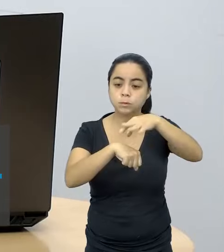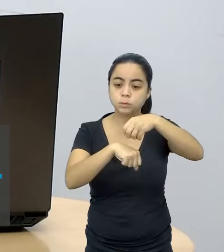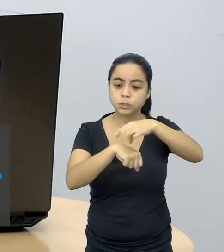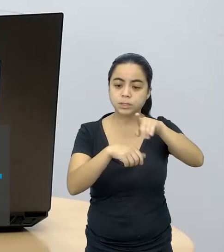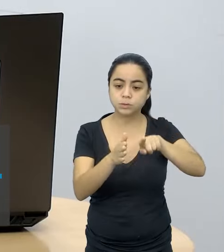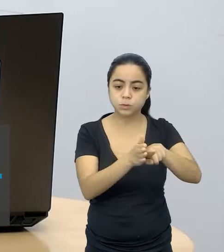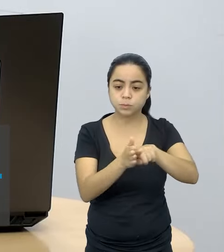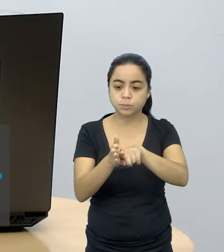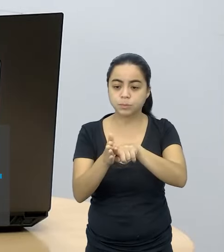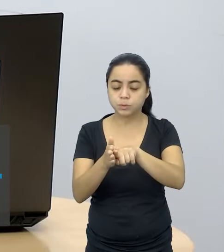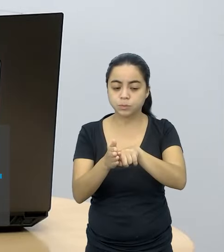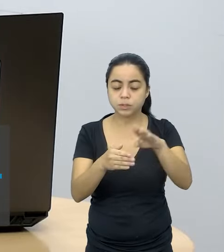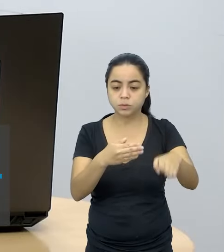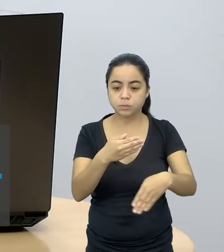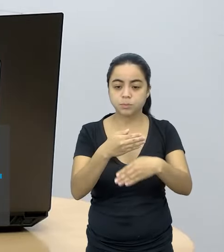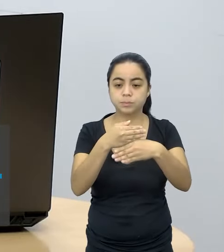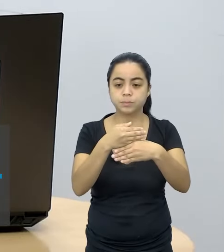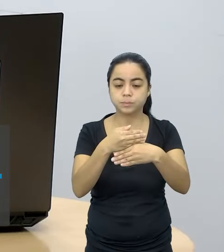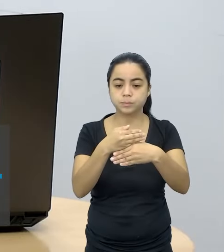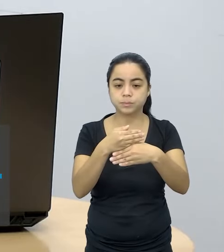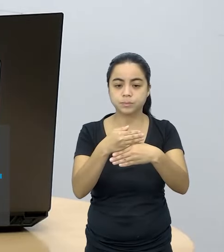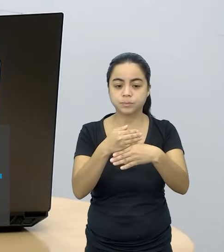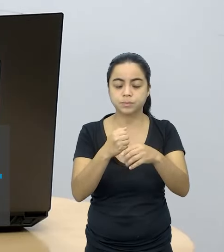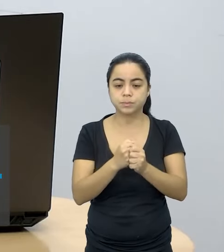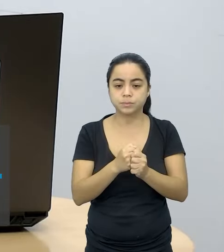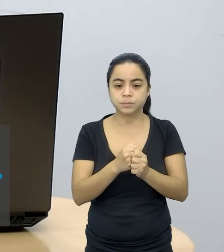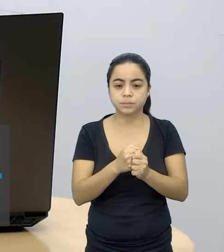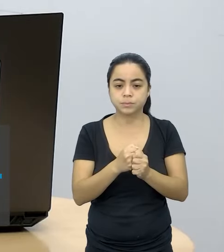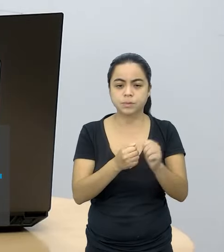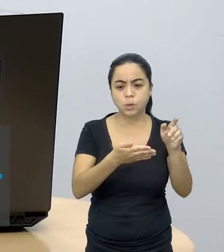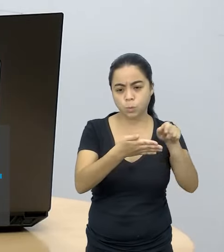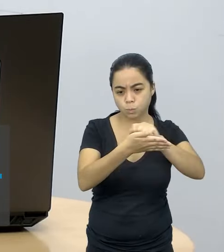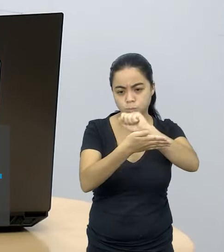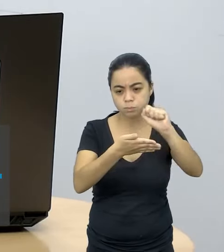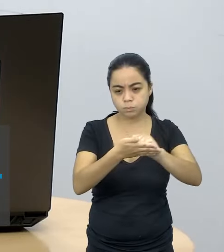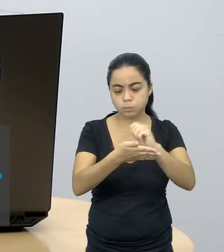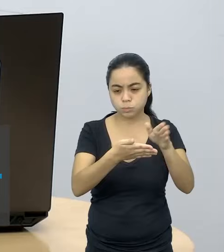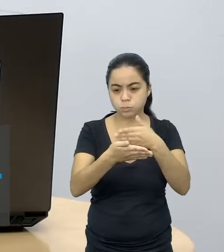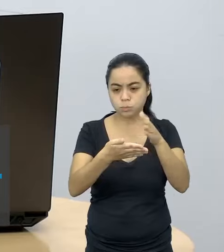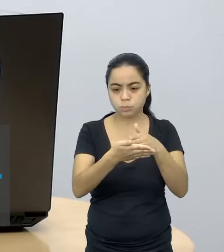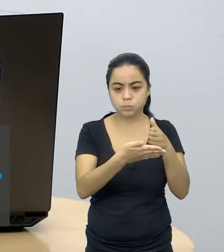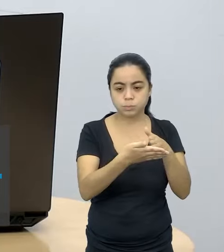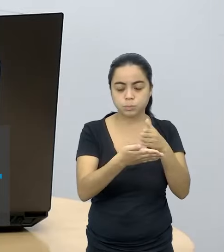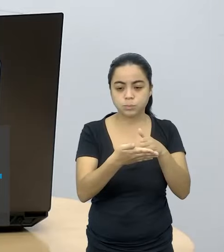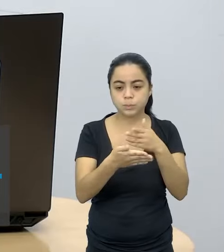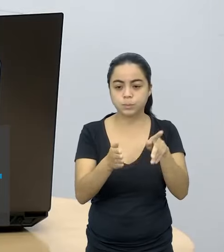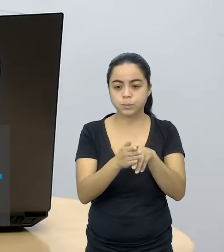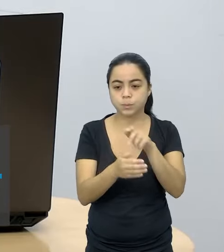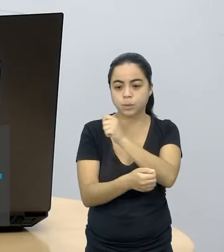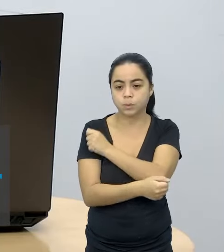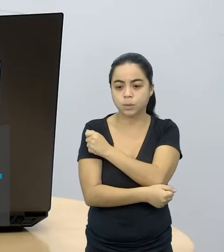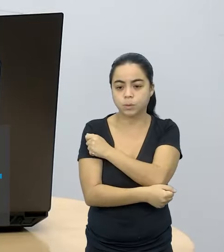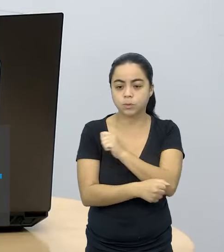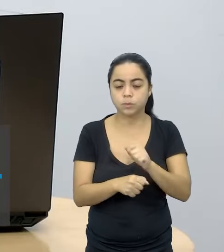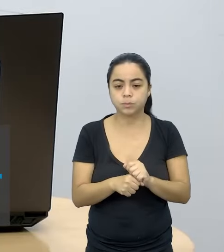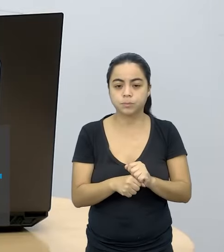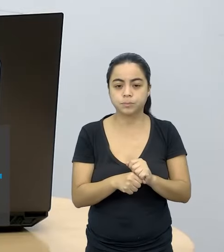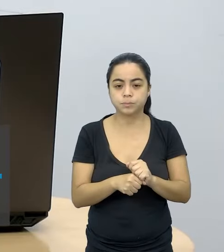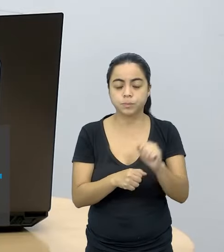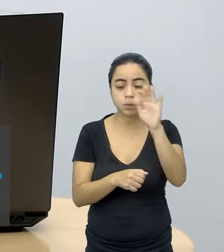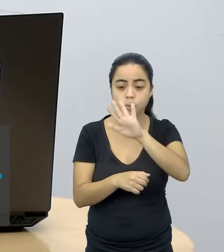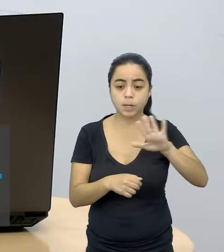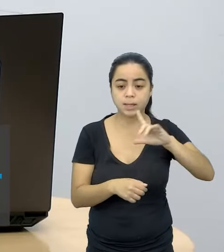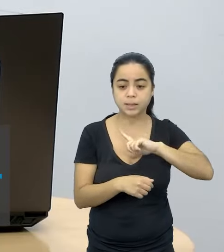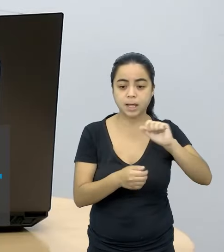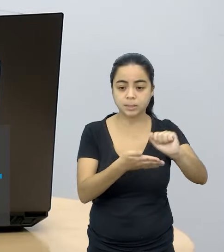perguntas para vocês, para estar auxiliando, tanto no diário de bordo do aluno, né, no mapa tem isso escrito lá,